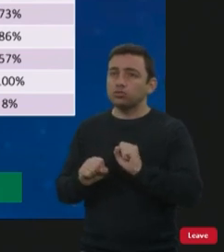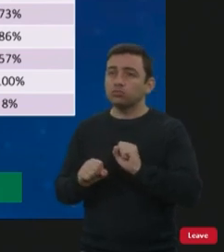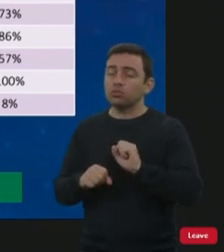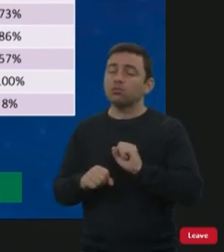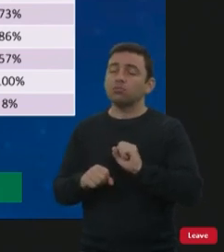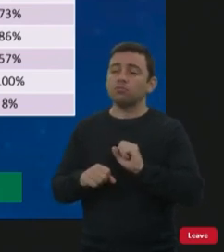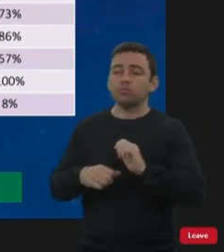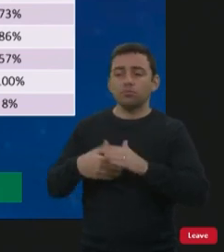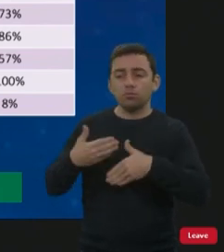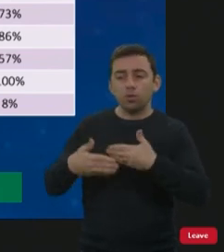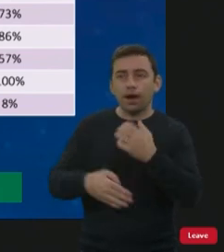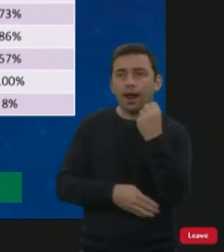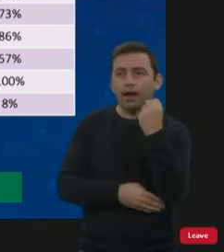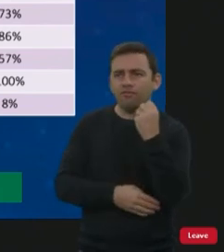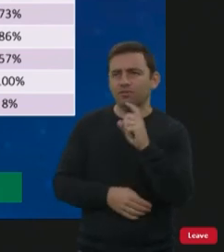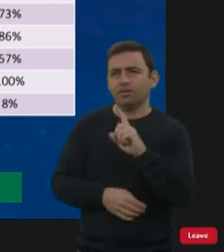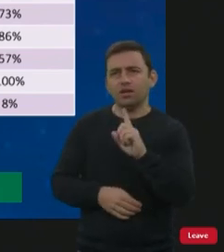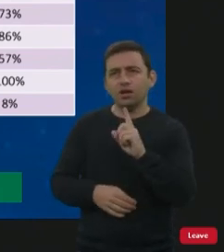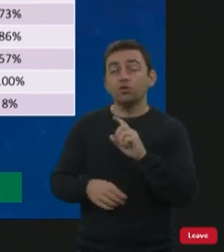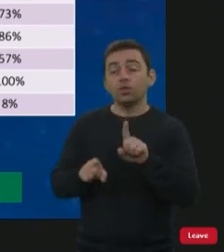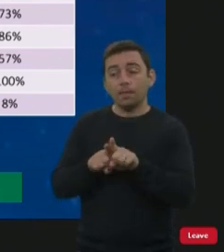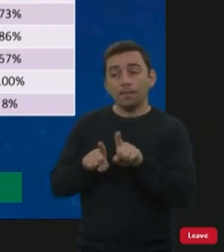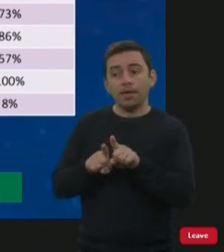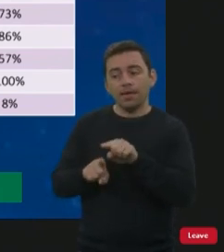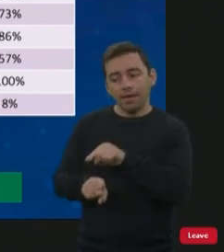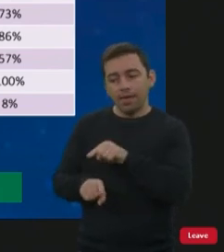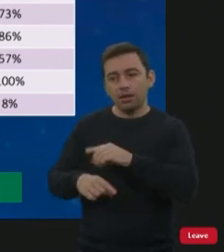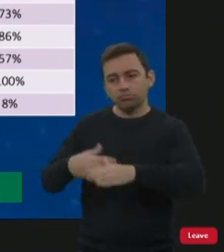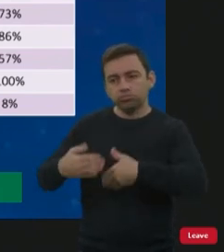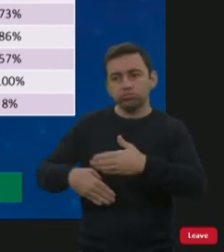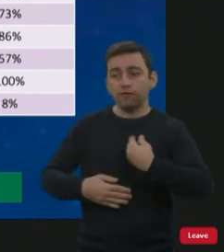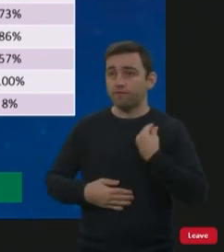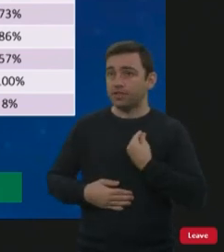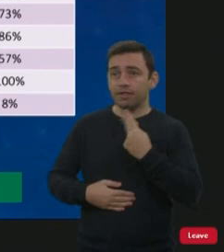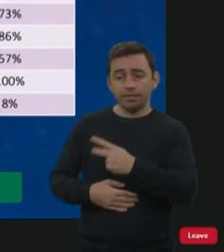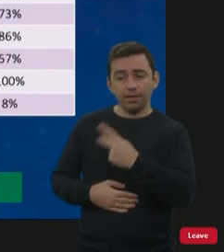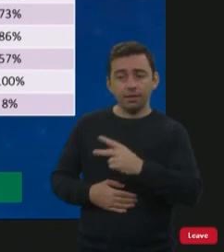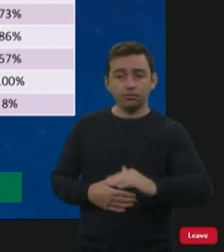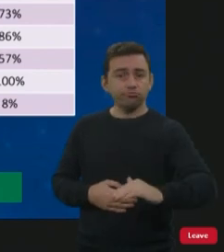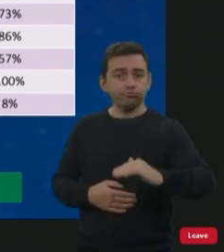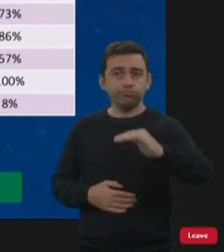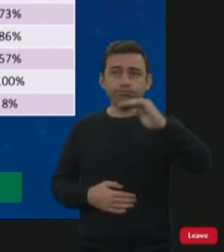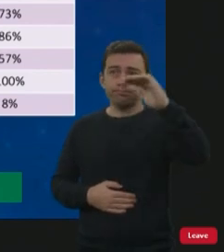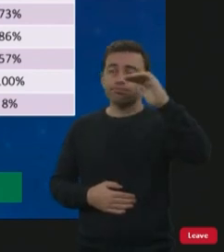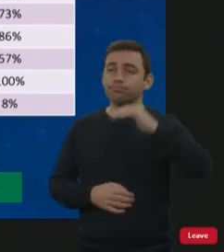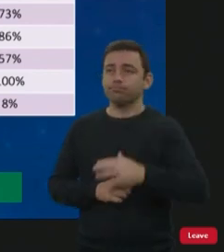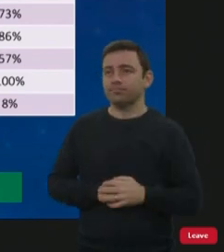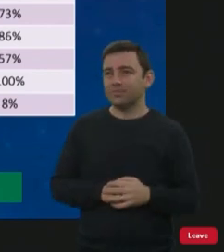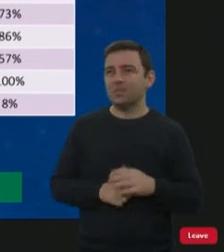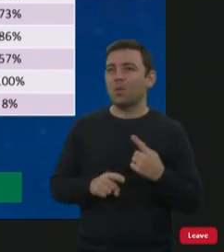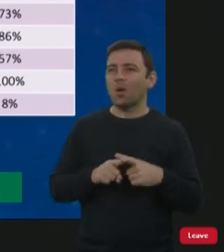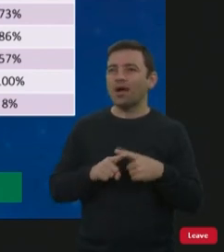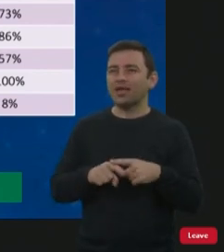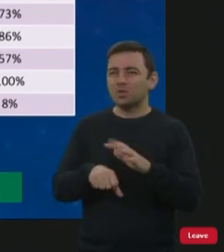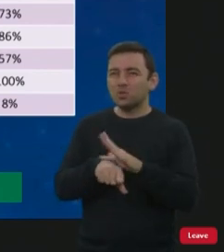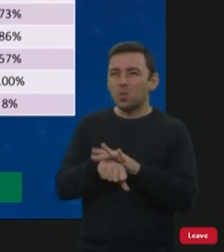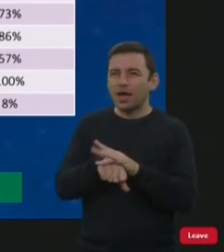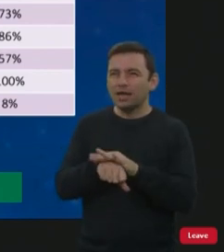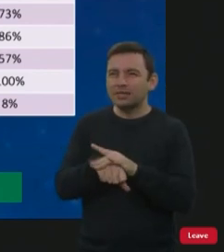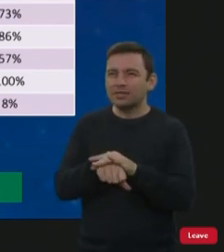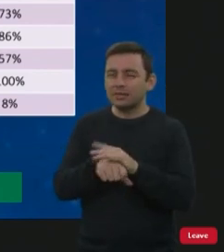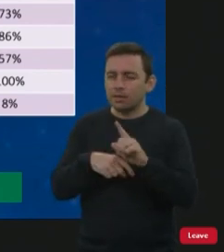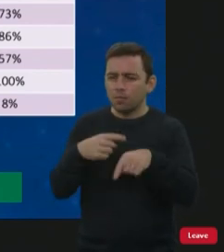neonatal, mas também para o paciente ao longo de toda a sua vida, porque essas doenças que têm uma manifestação mais